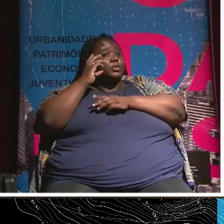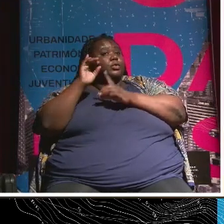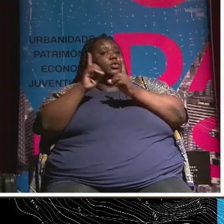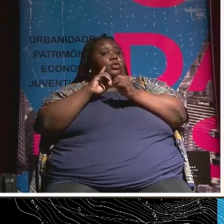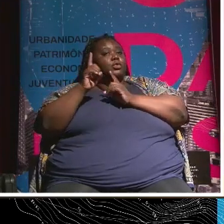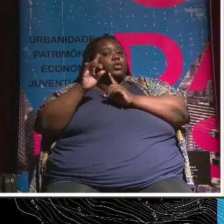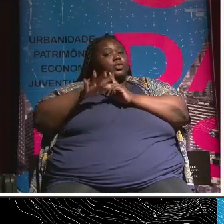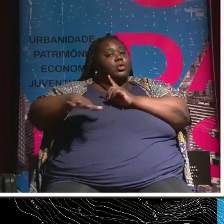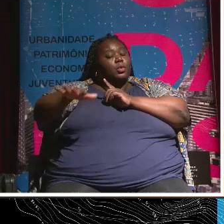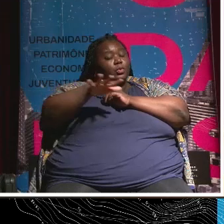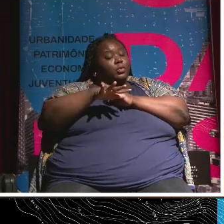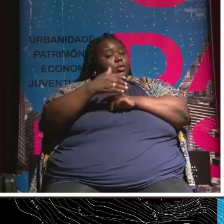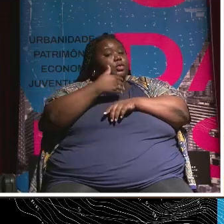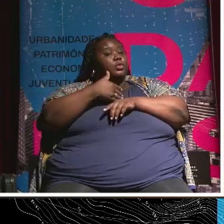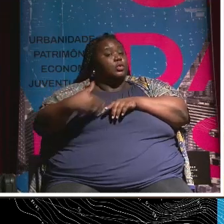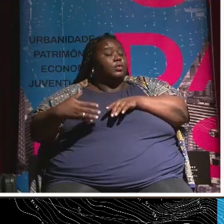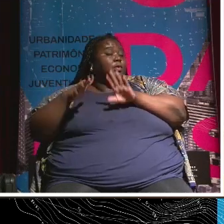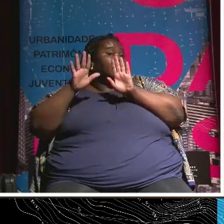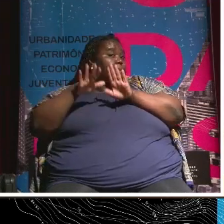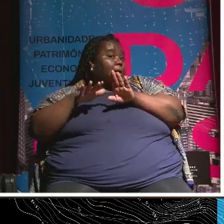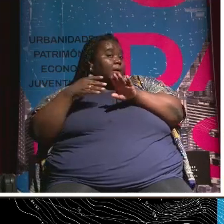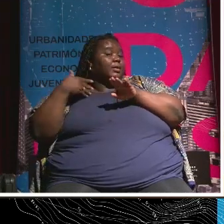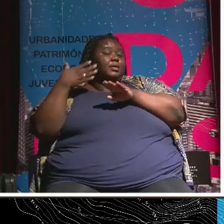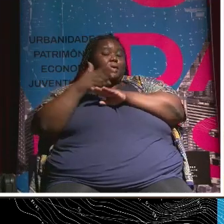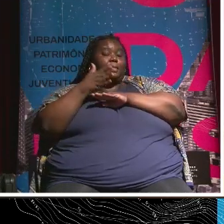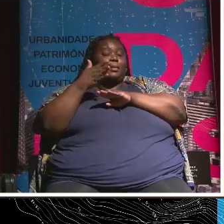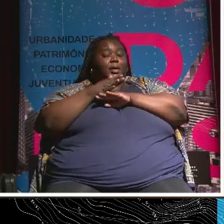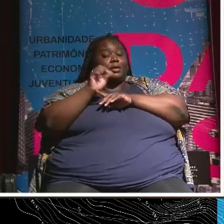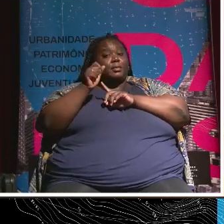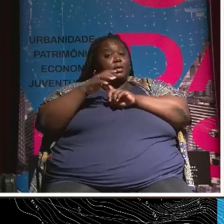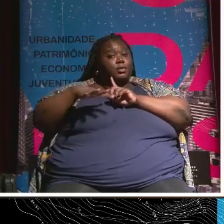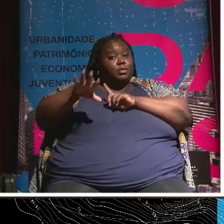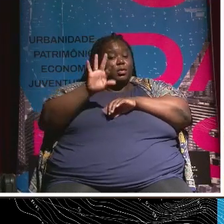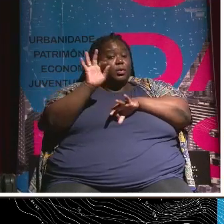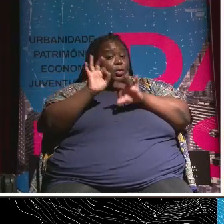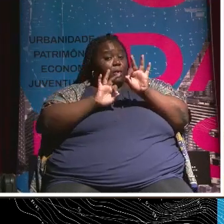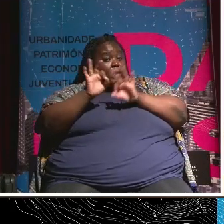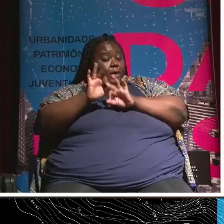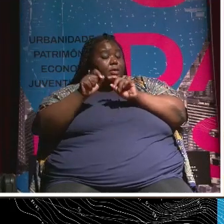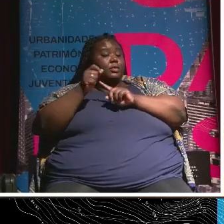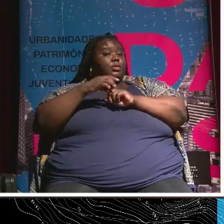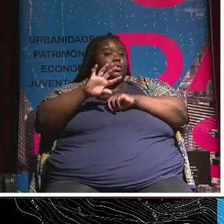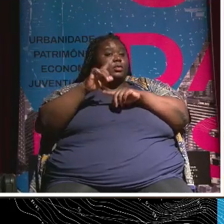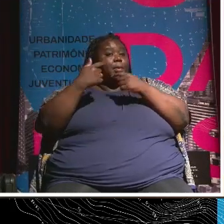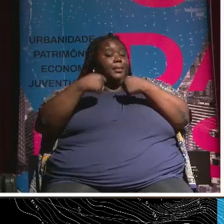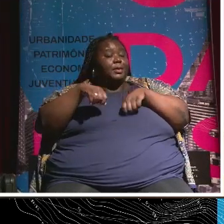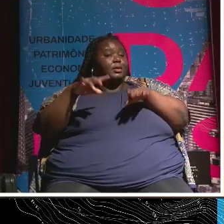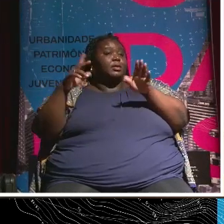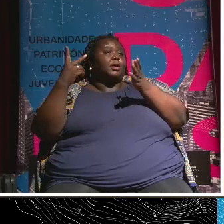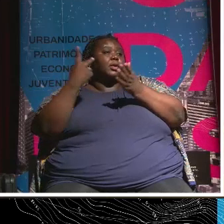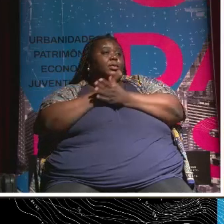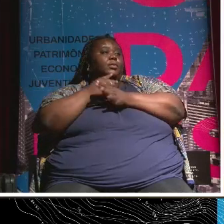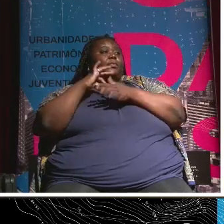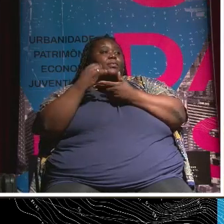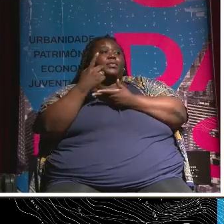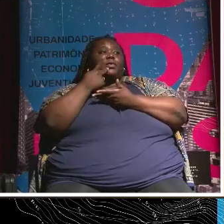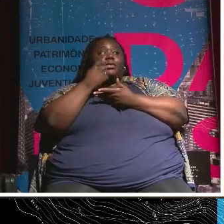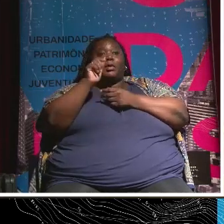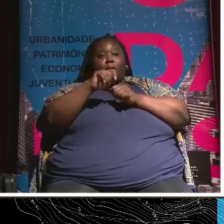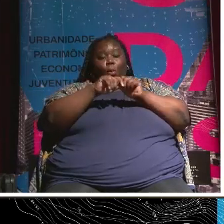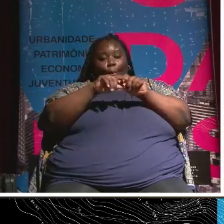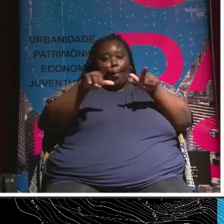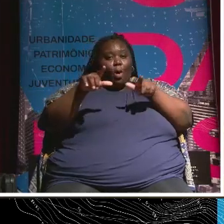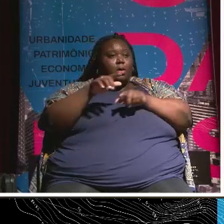setores governamentais. Mas a participação social e a organização social precisa se dar. Quando você fala que aqui está